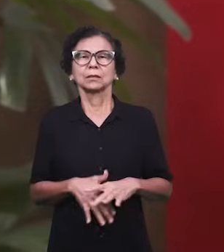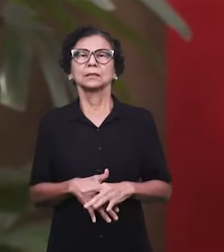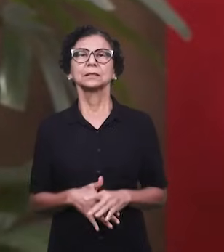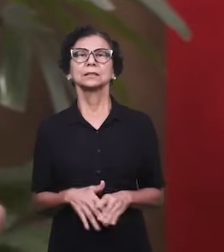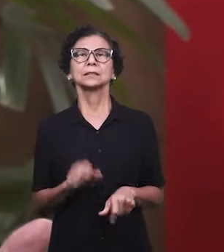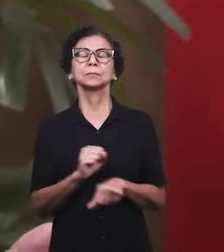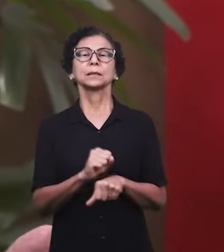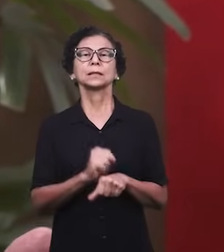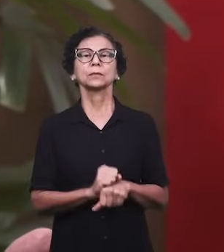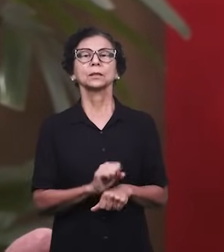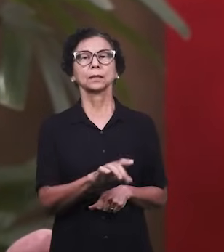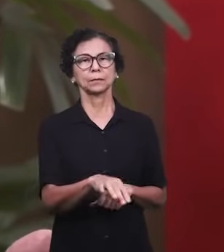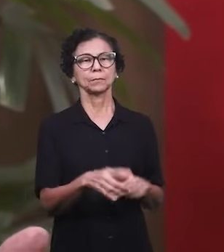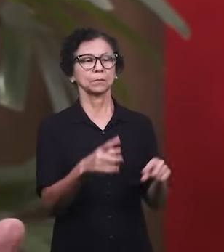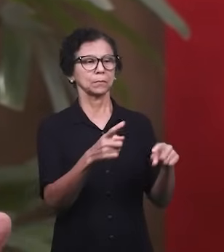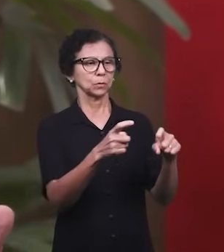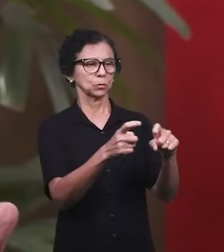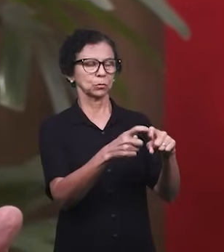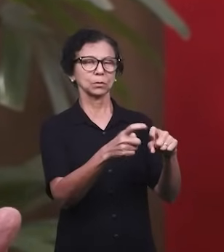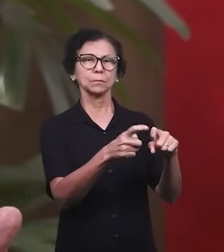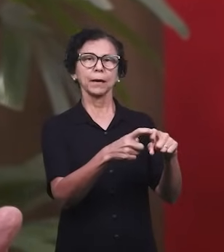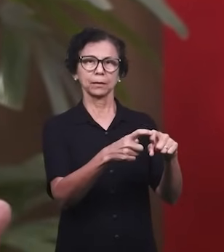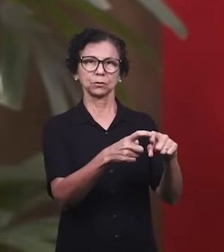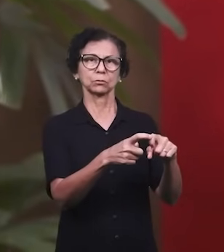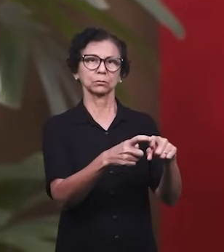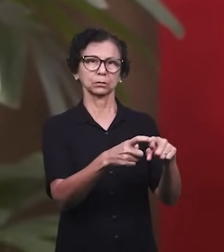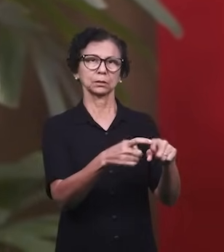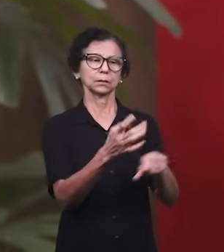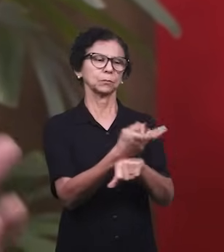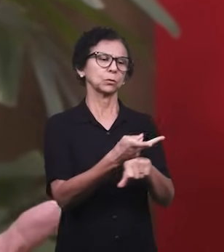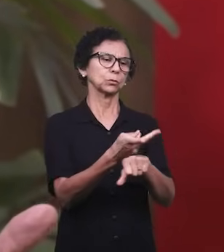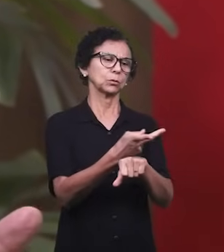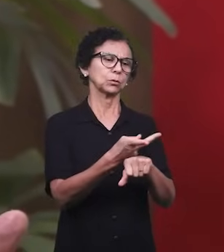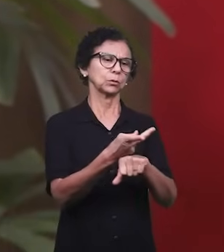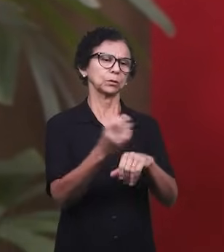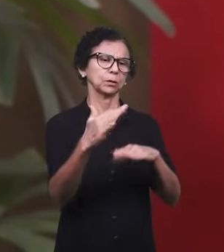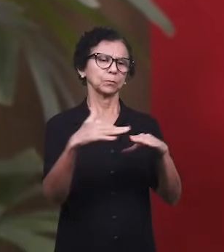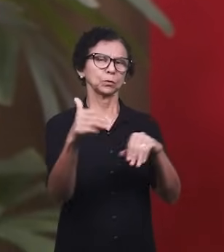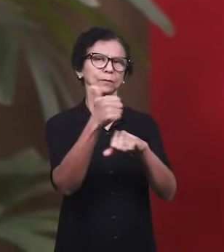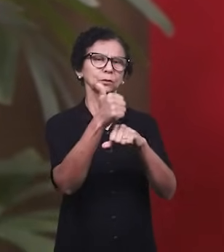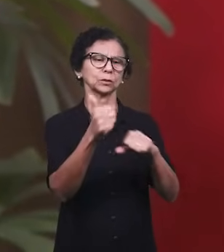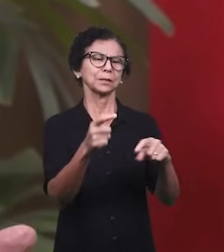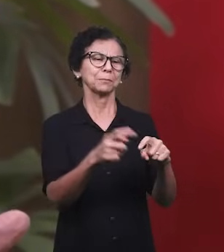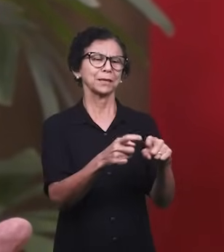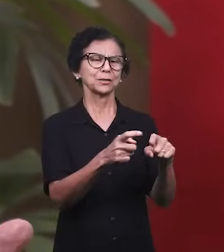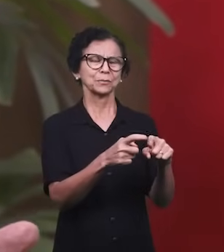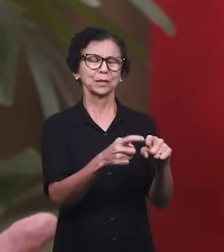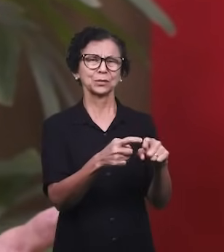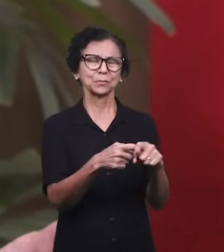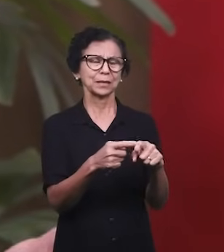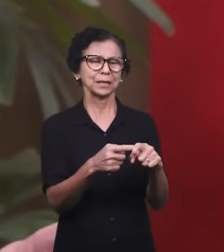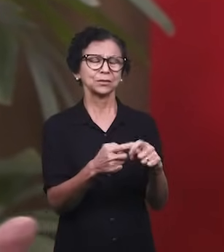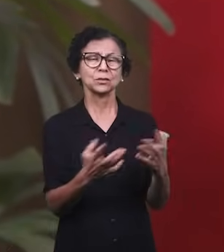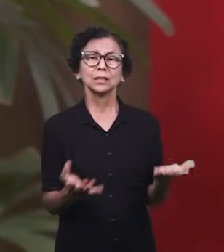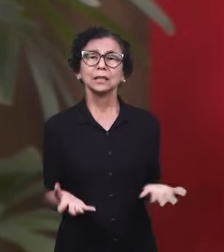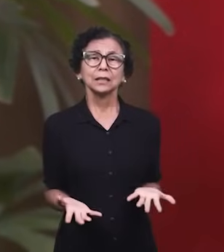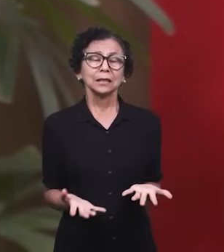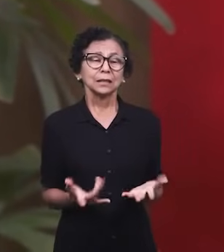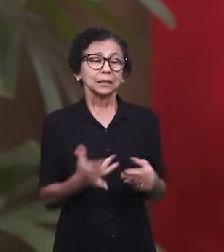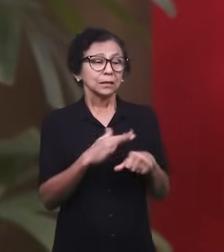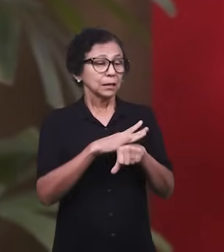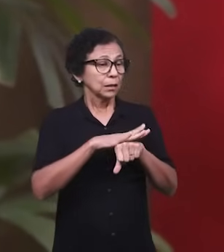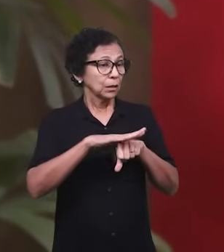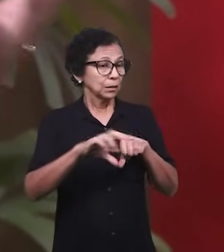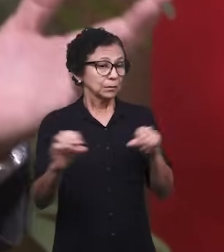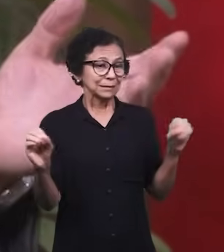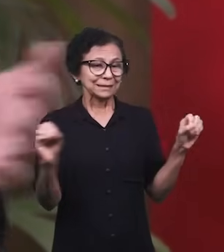esperava? Ela esperava nos médicos. Então, o texto diz que ela procurou os médicos e por nenhum deles ela pôde ser curada. E àquela altura